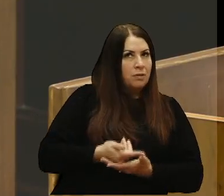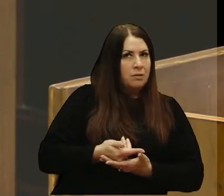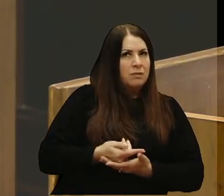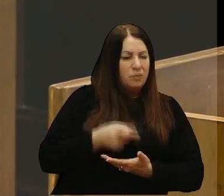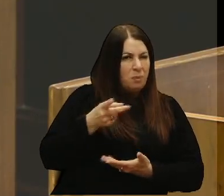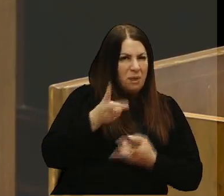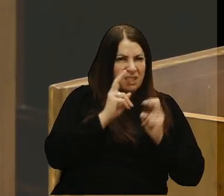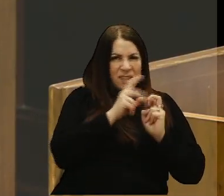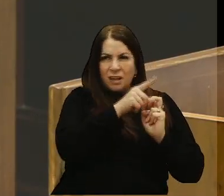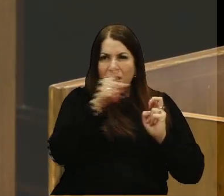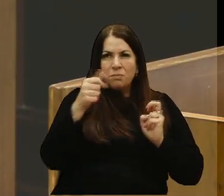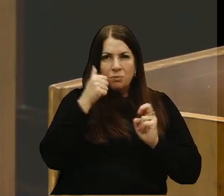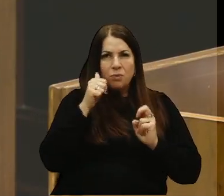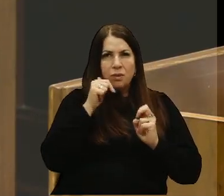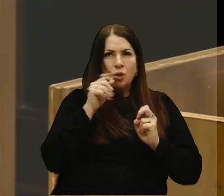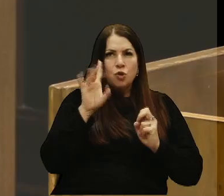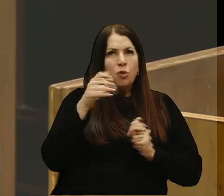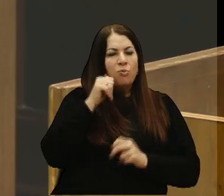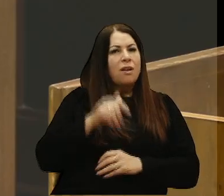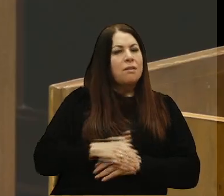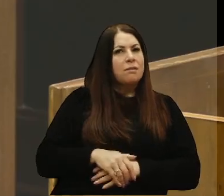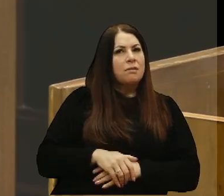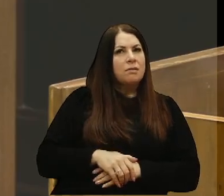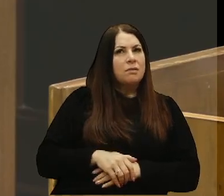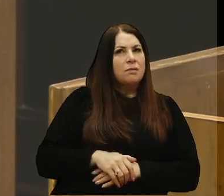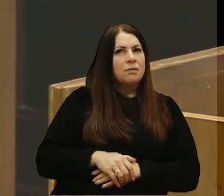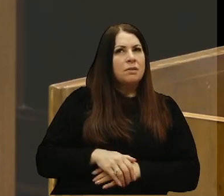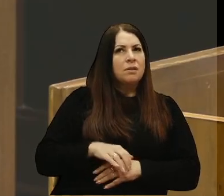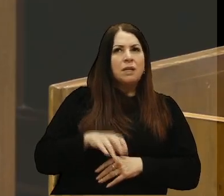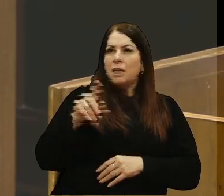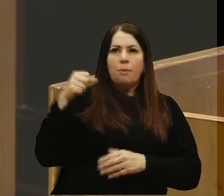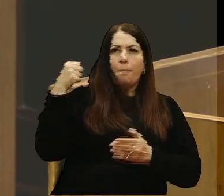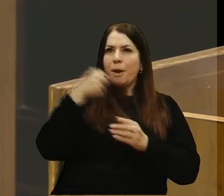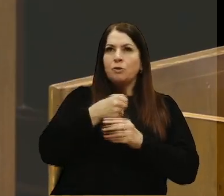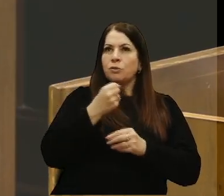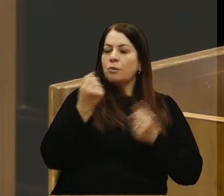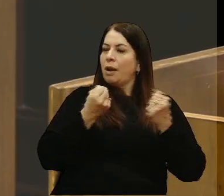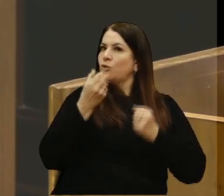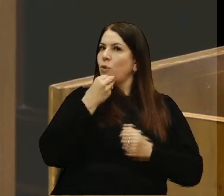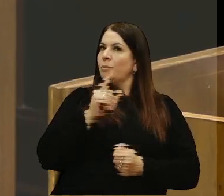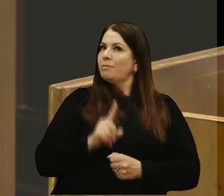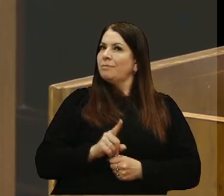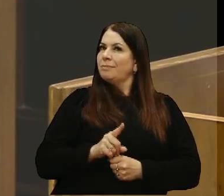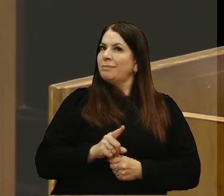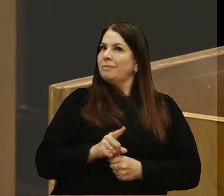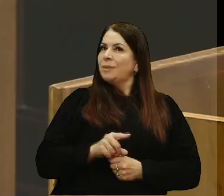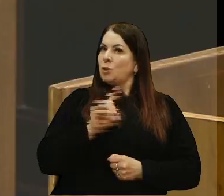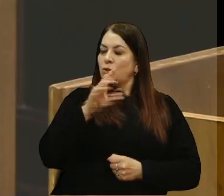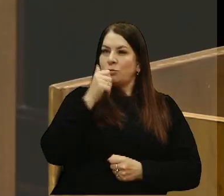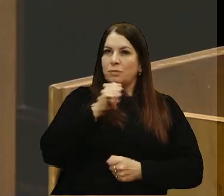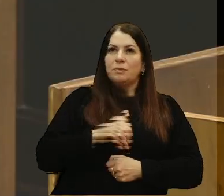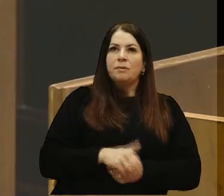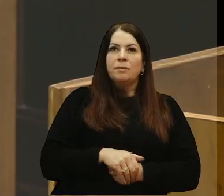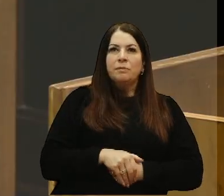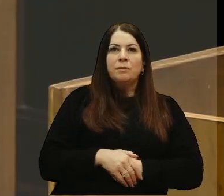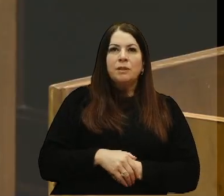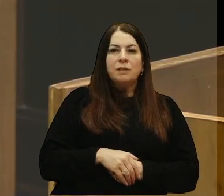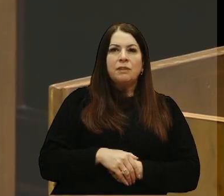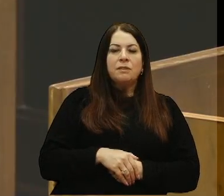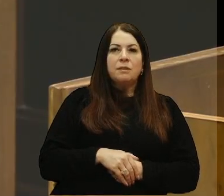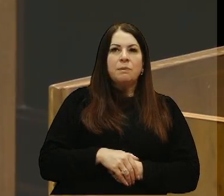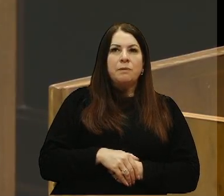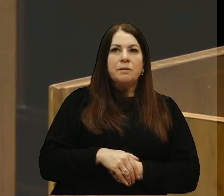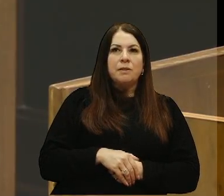senhoras percebem, senhoras vereadoras, que é só com mulheres? O senhor Eduardo ele não bate em carros de homens, só de mulheres.